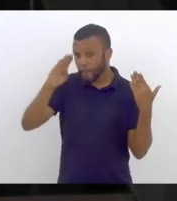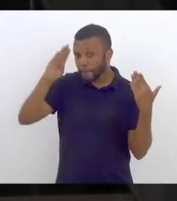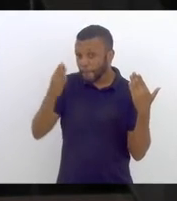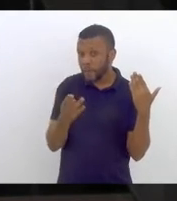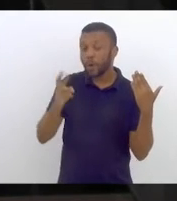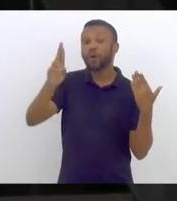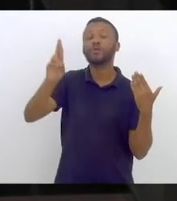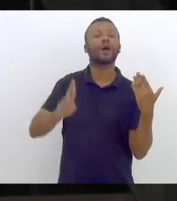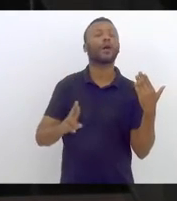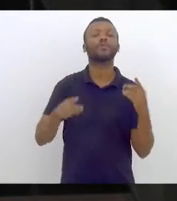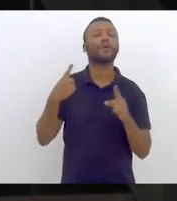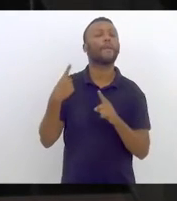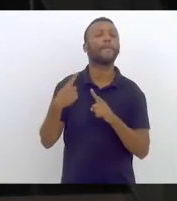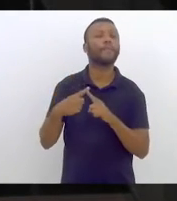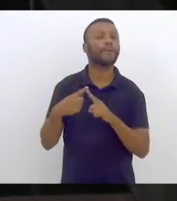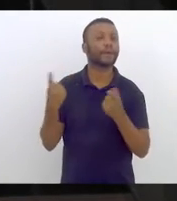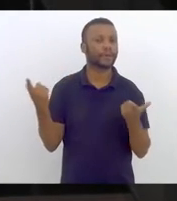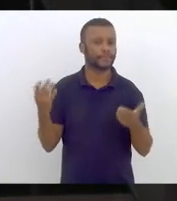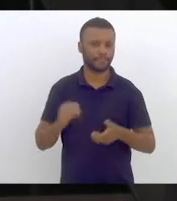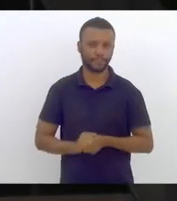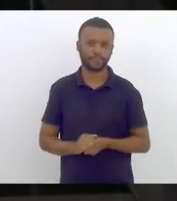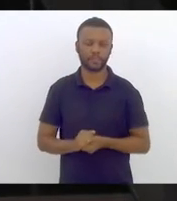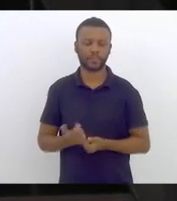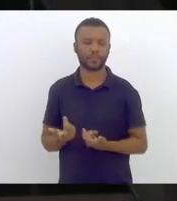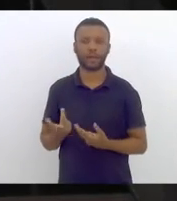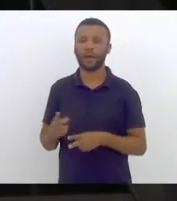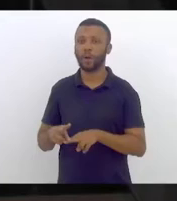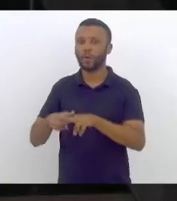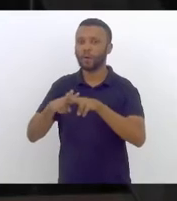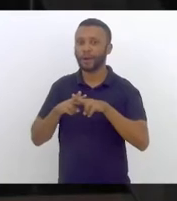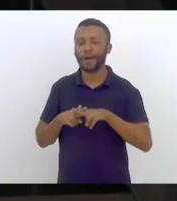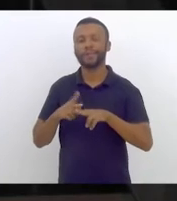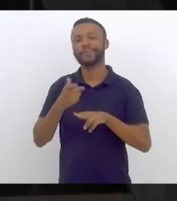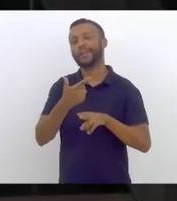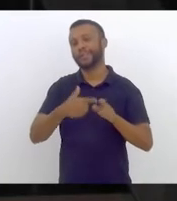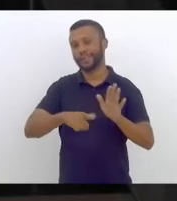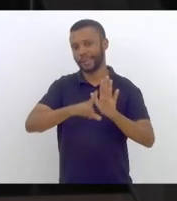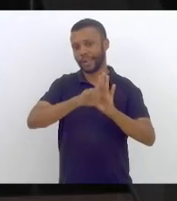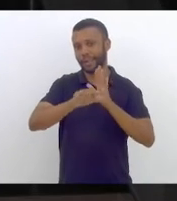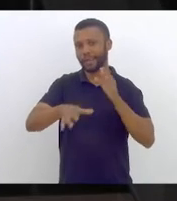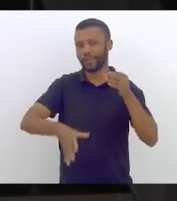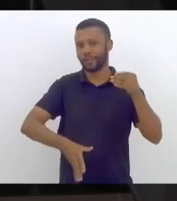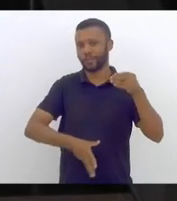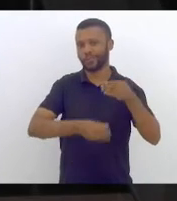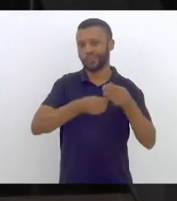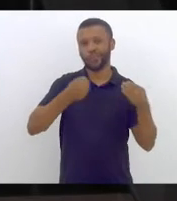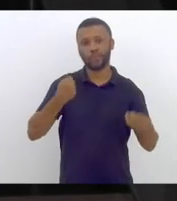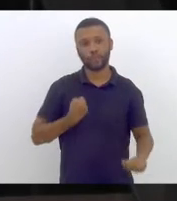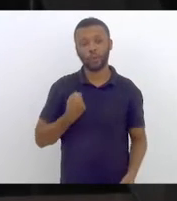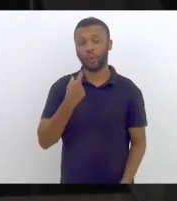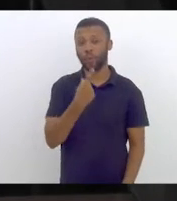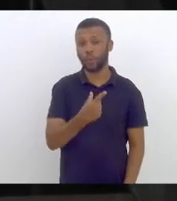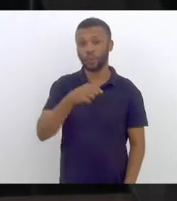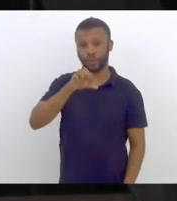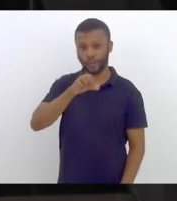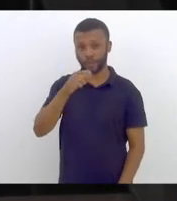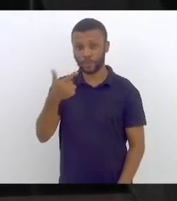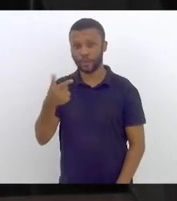reais? Por causa da maldita lei complementar 192